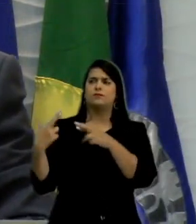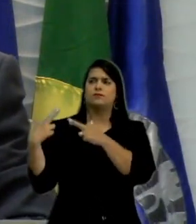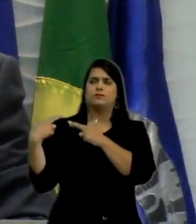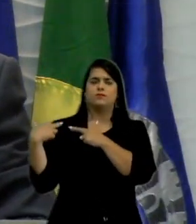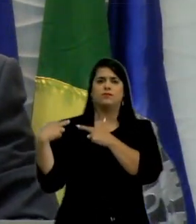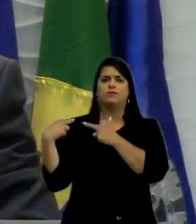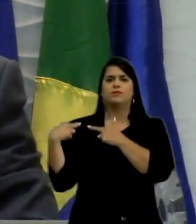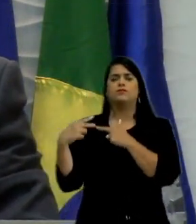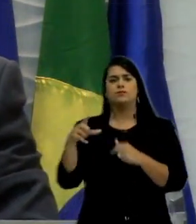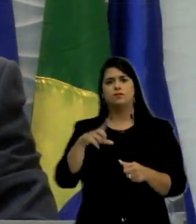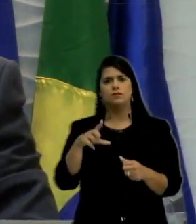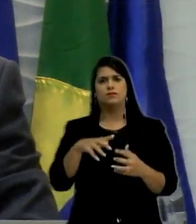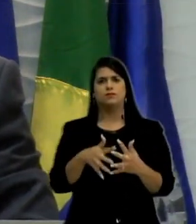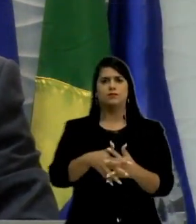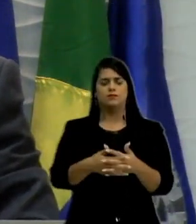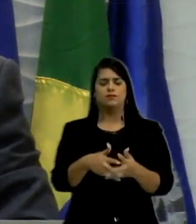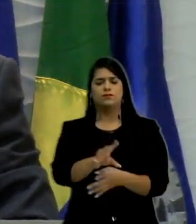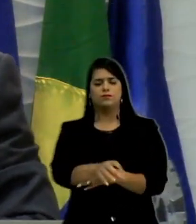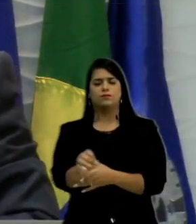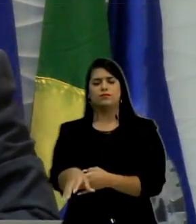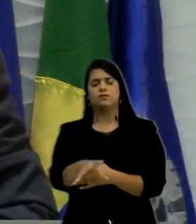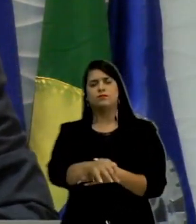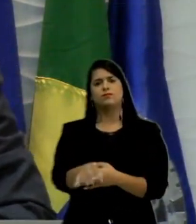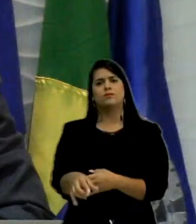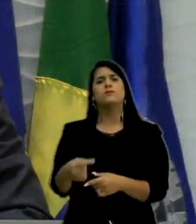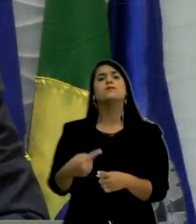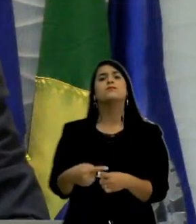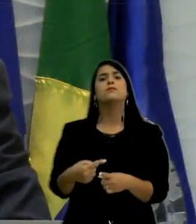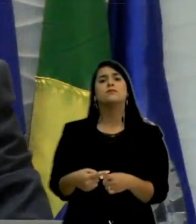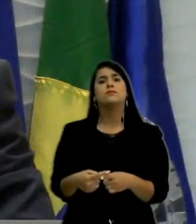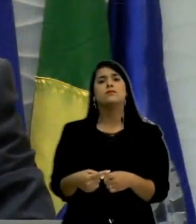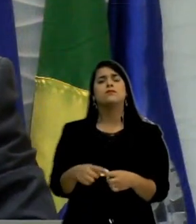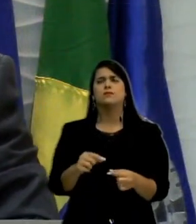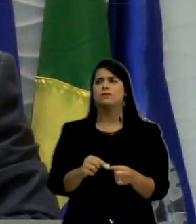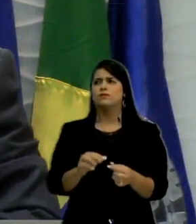Tem máquina, tem caçamba. E por que não recupera?